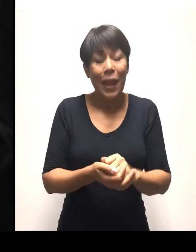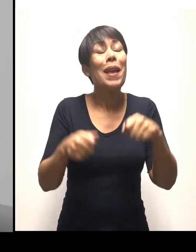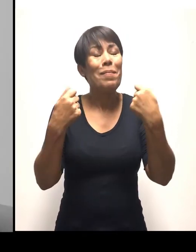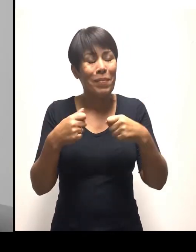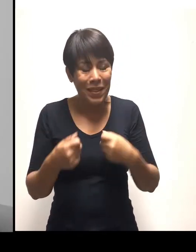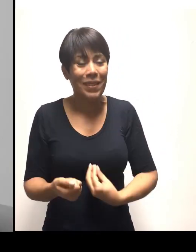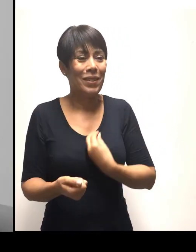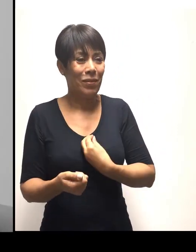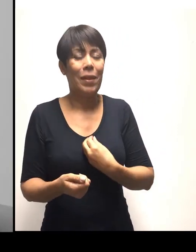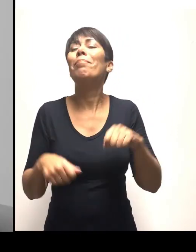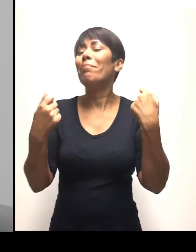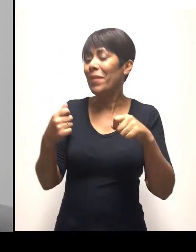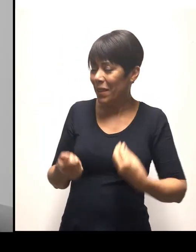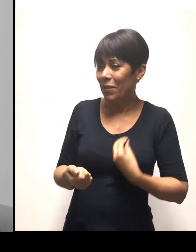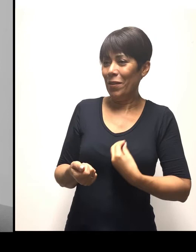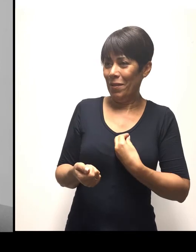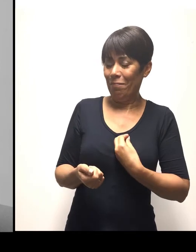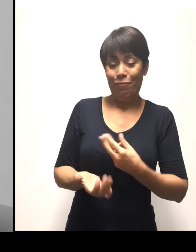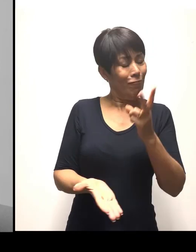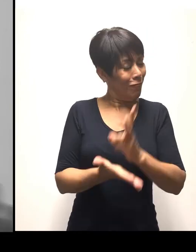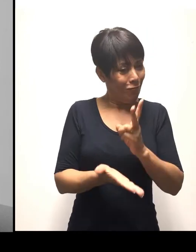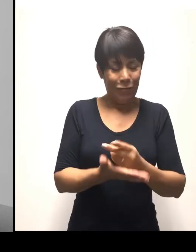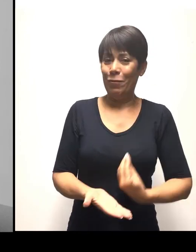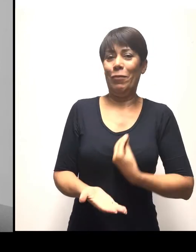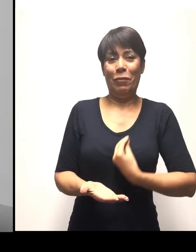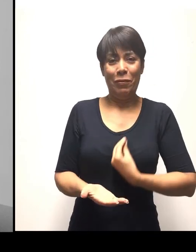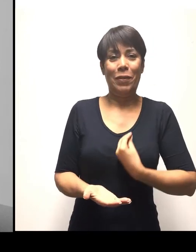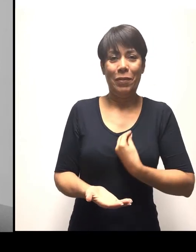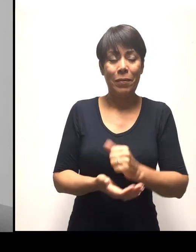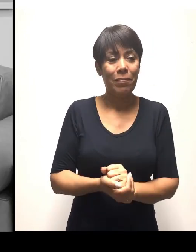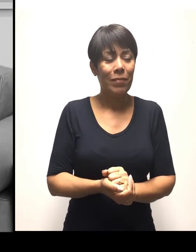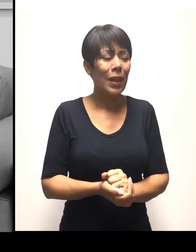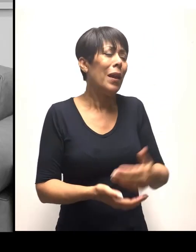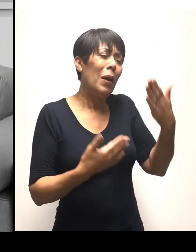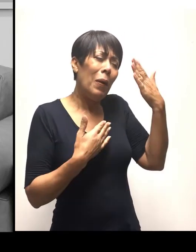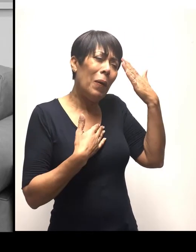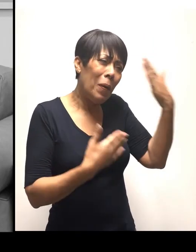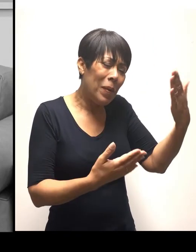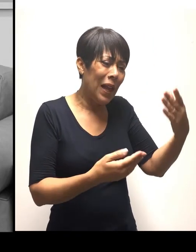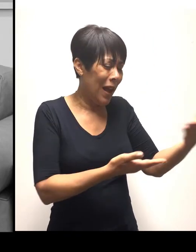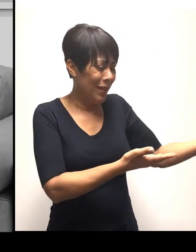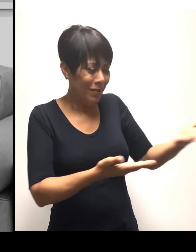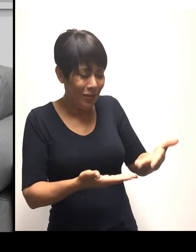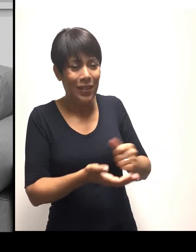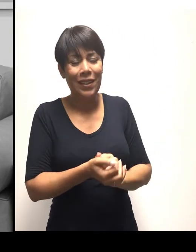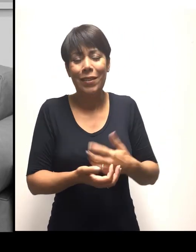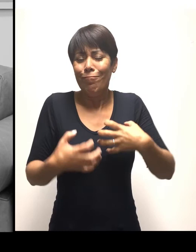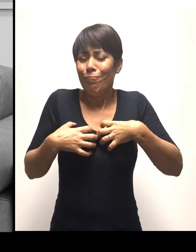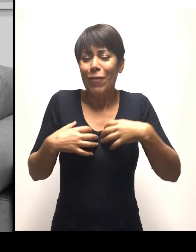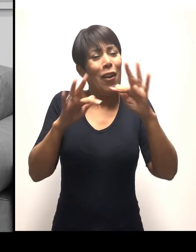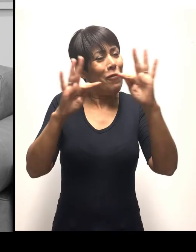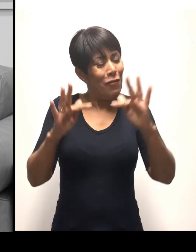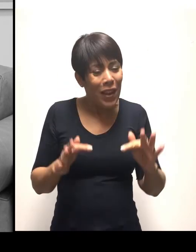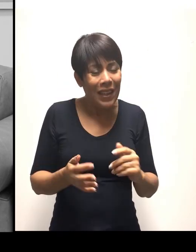e precisam viver. E precisam estar vivas. Precisam estar vivas. Conceição, obrigada por ter vindo. A gente está